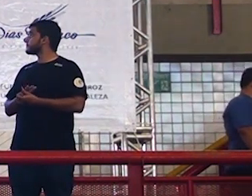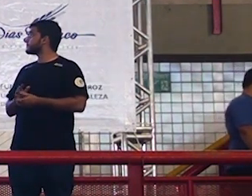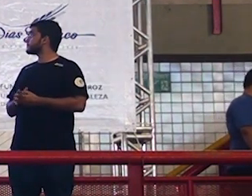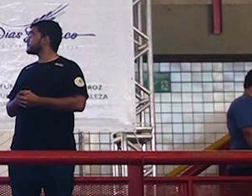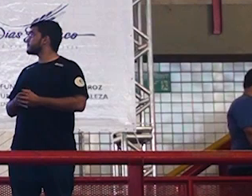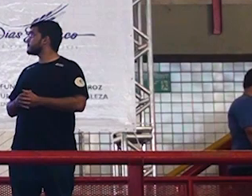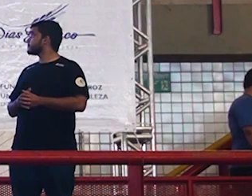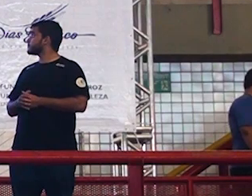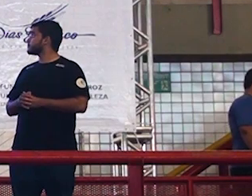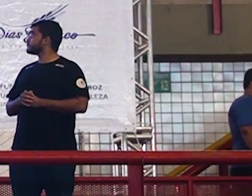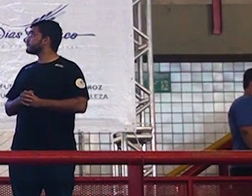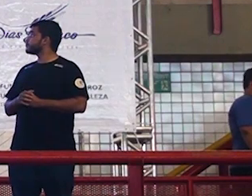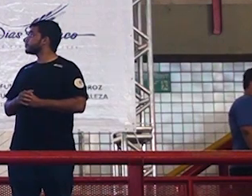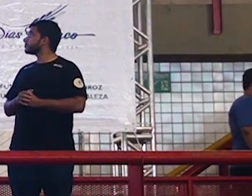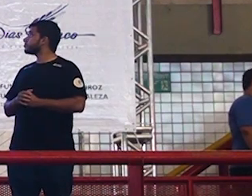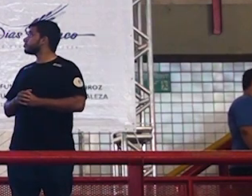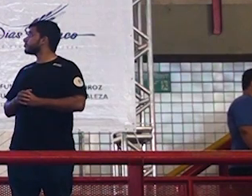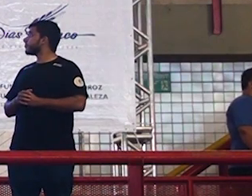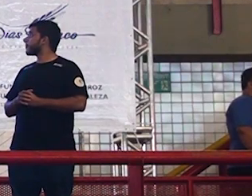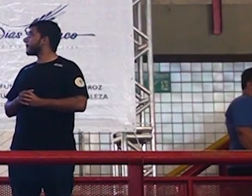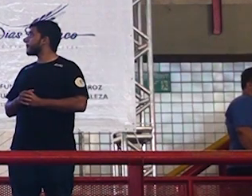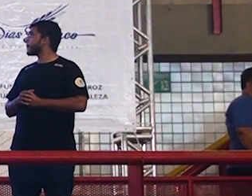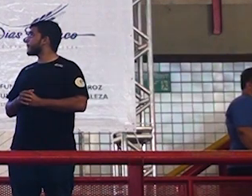Vai baixando aí, por favor.